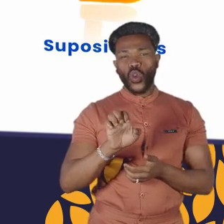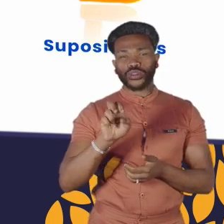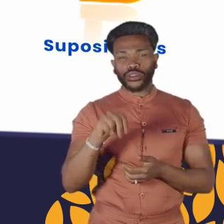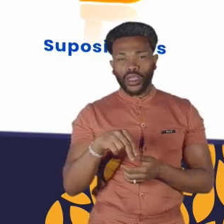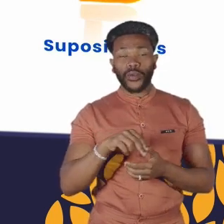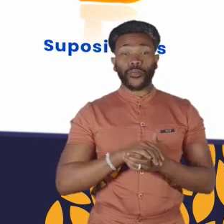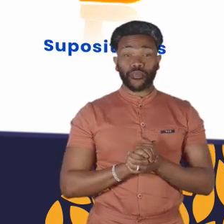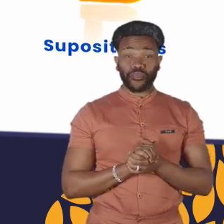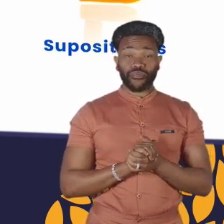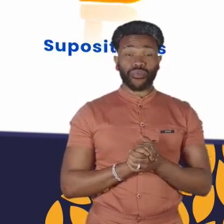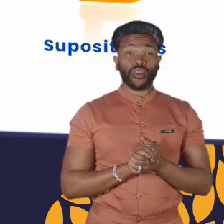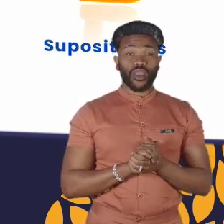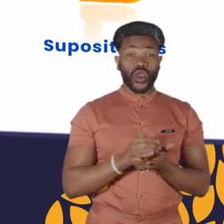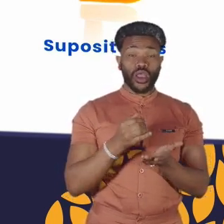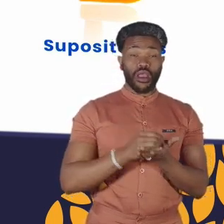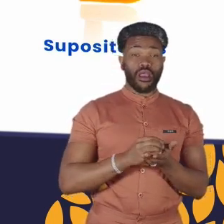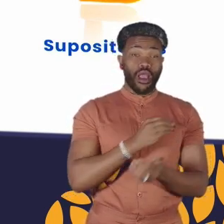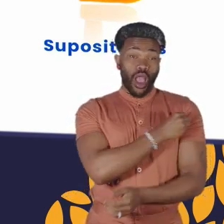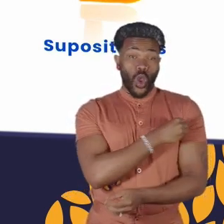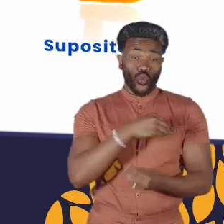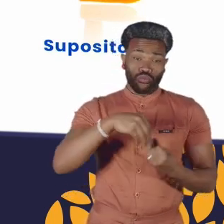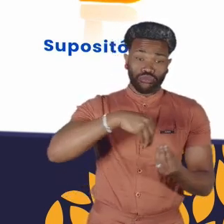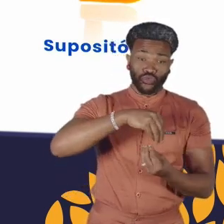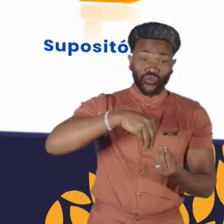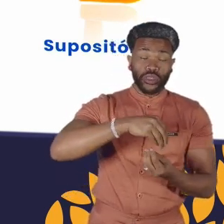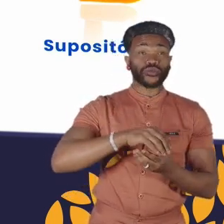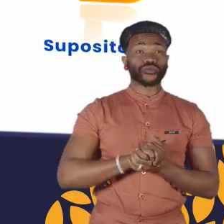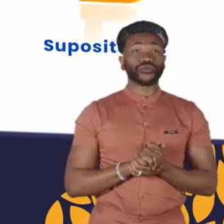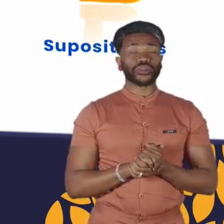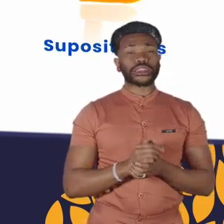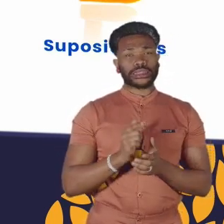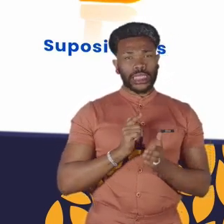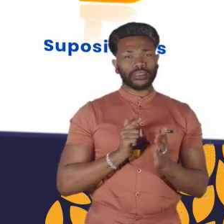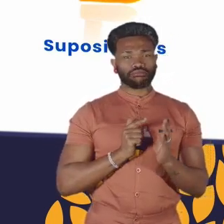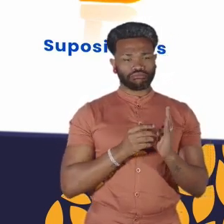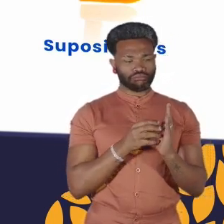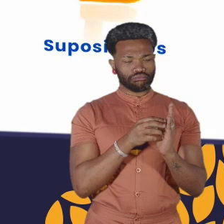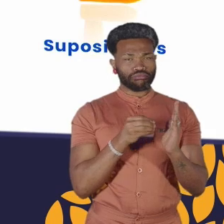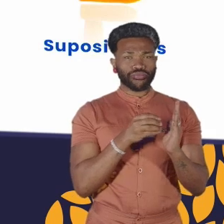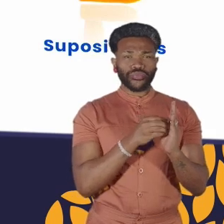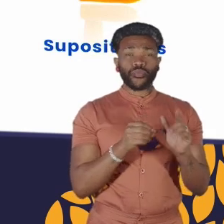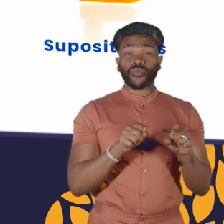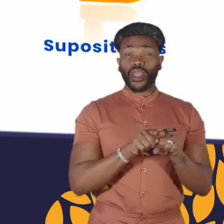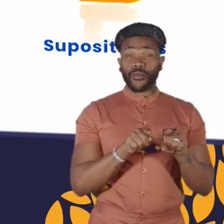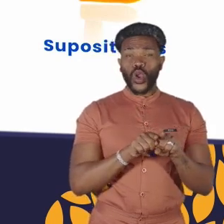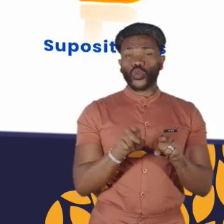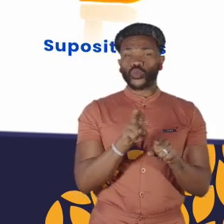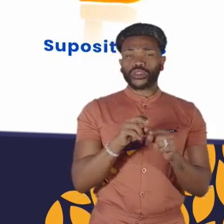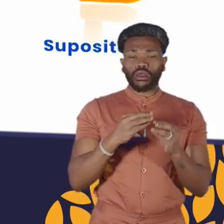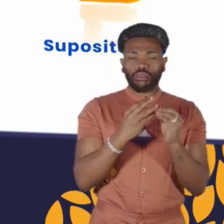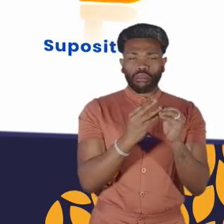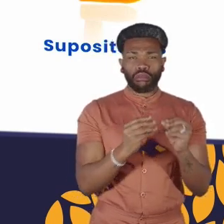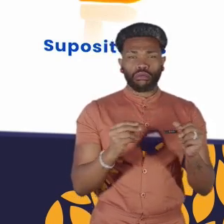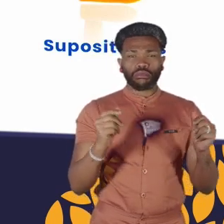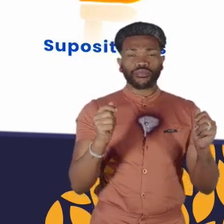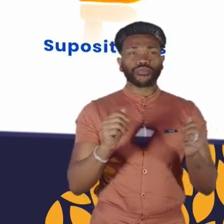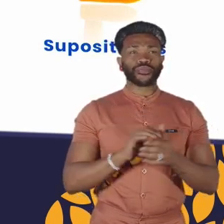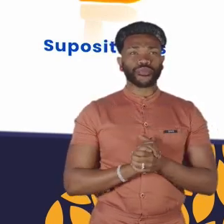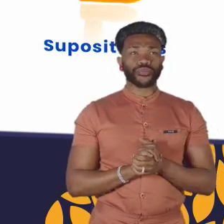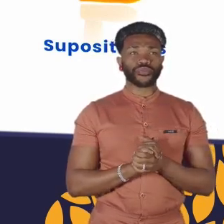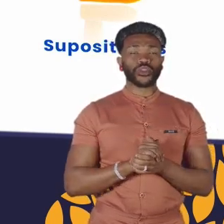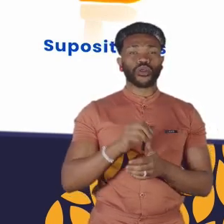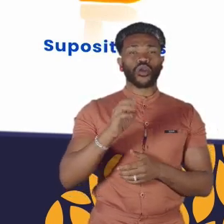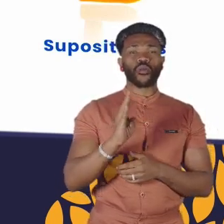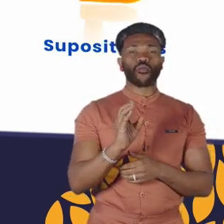o destilado. Tem extrações com solventes, extrações aí no butano,